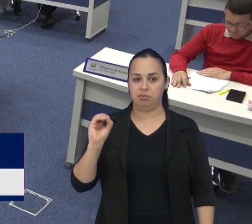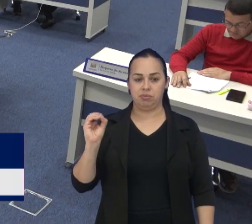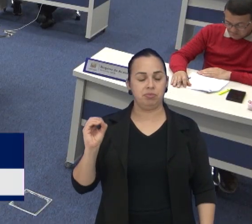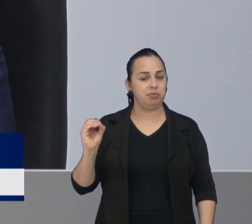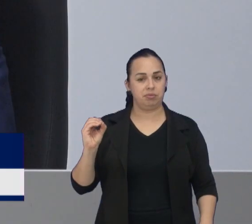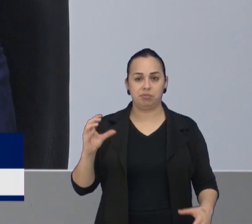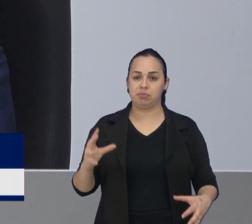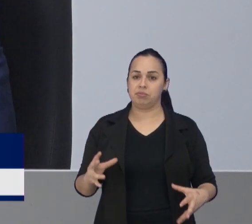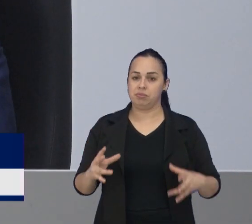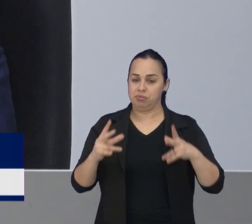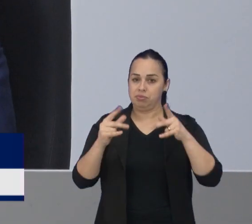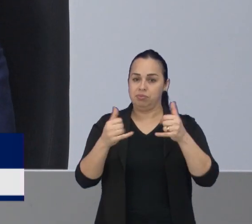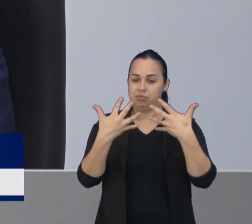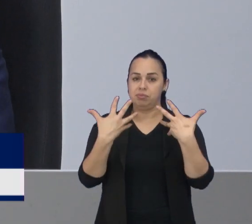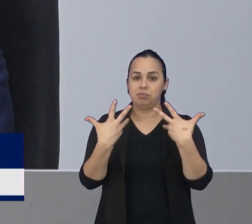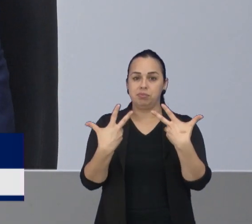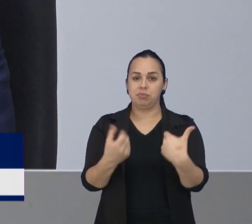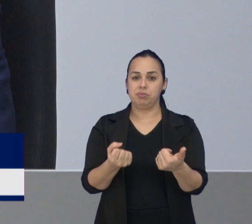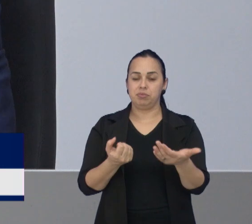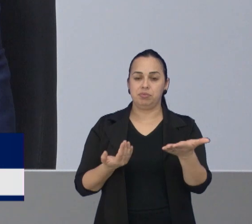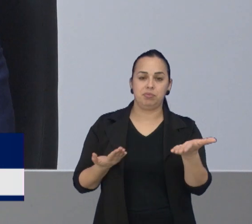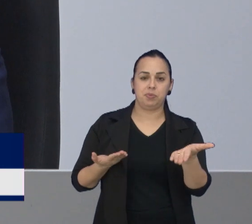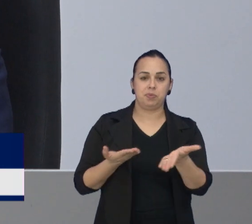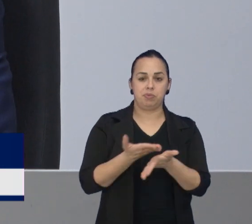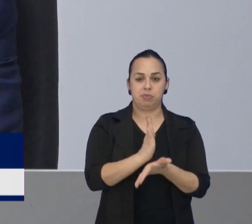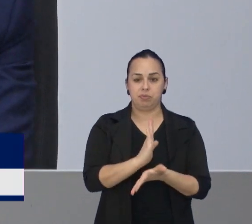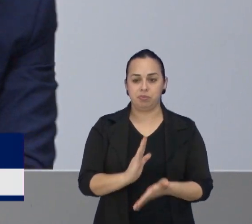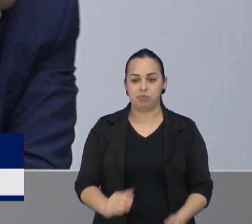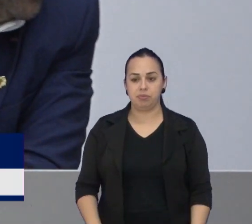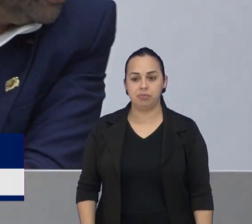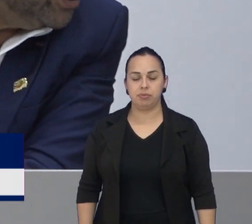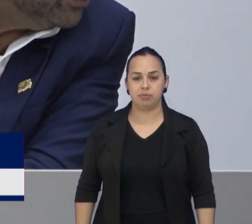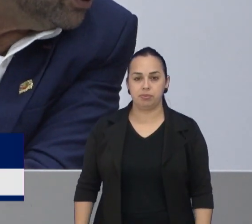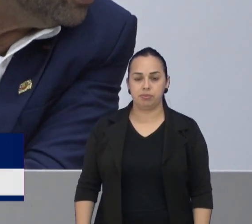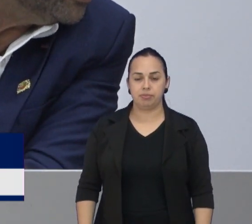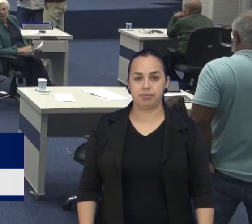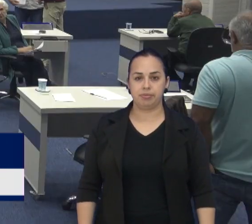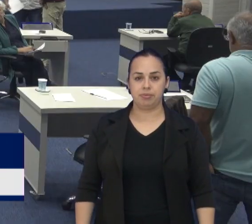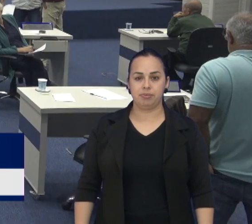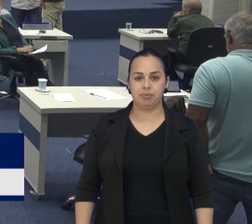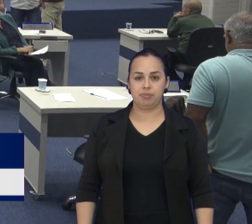presidente. Nenhum voto contrário, está aprovado por unanimidade.